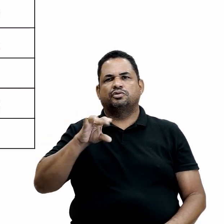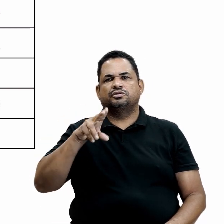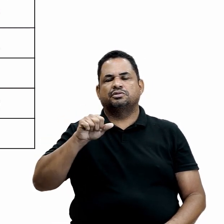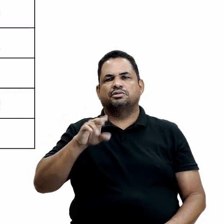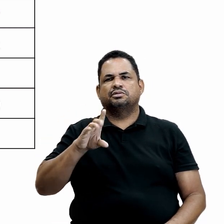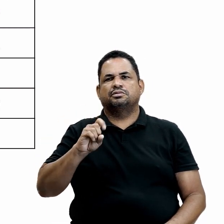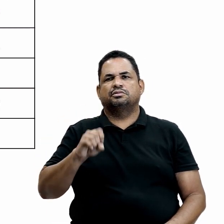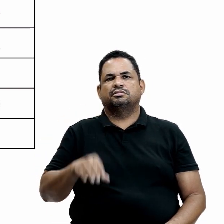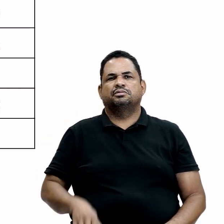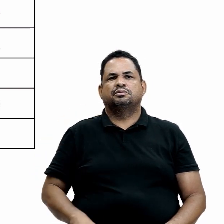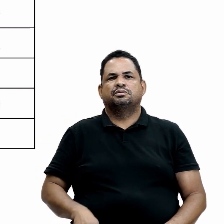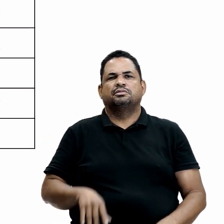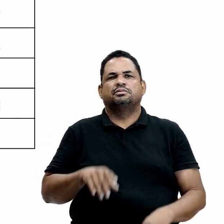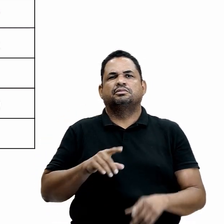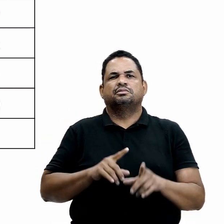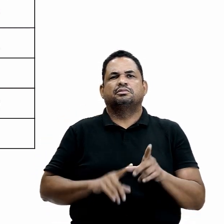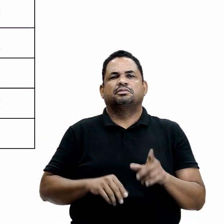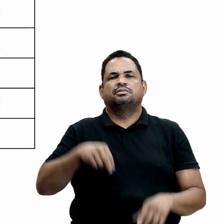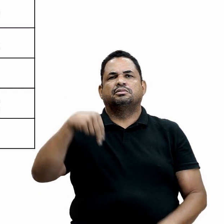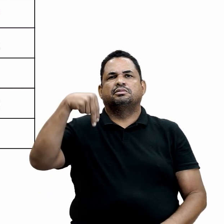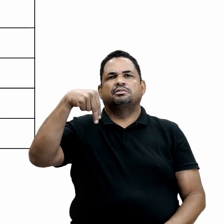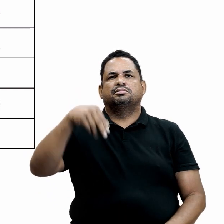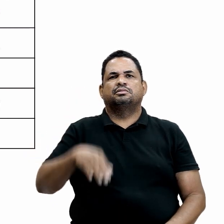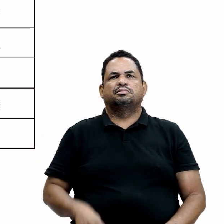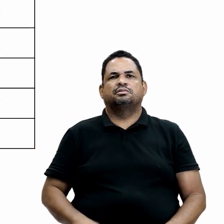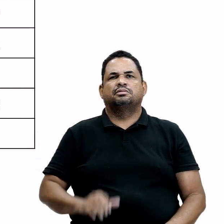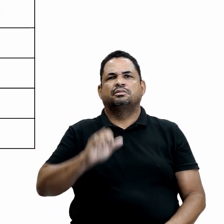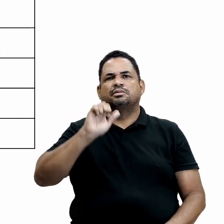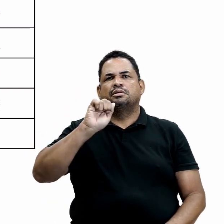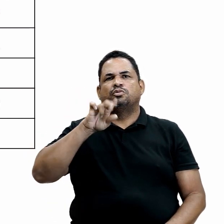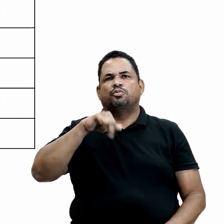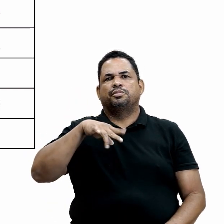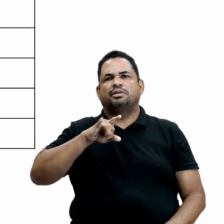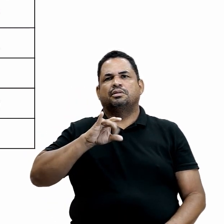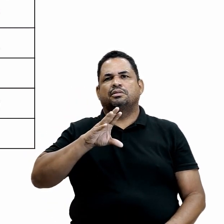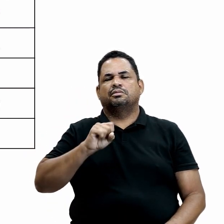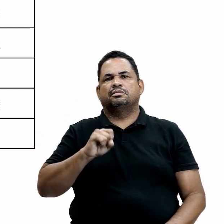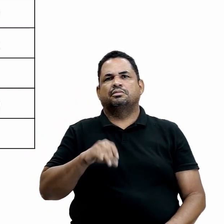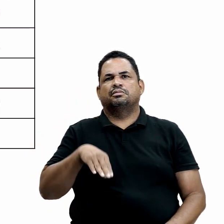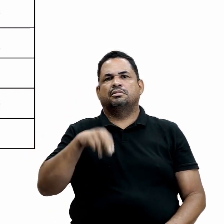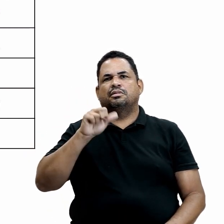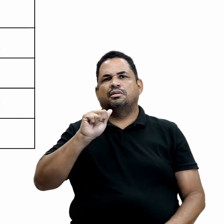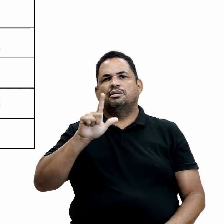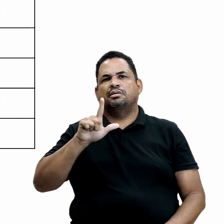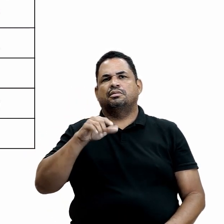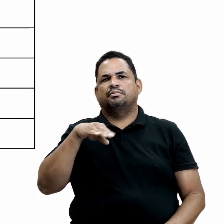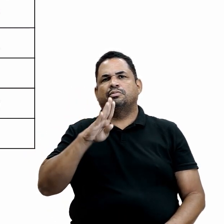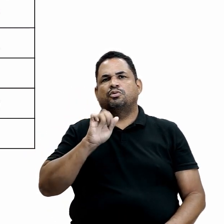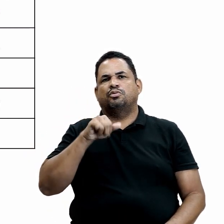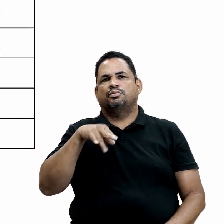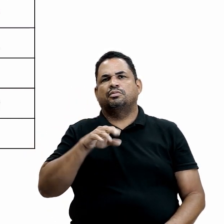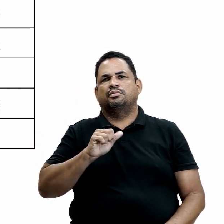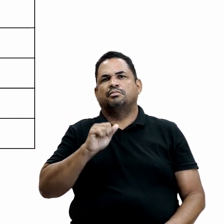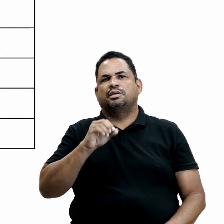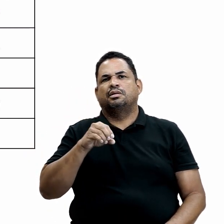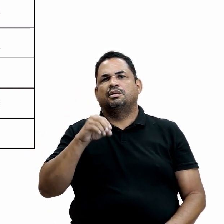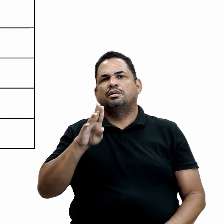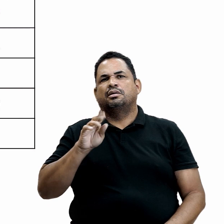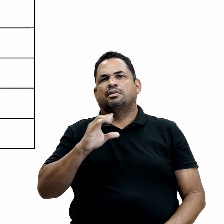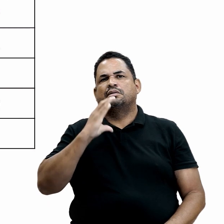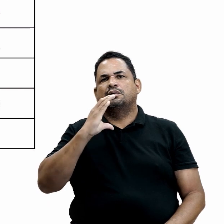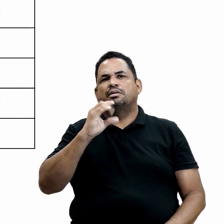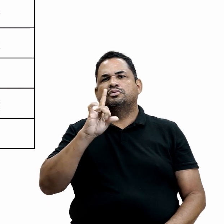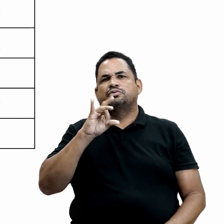maiúsculo, N. Alumínio, AL, bromo, BR, cálcio,